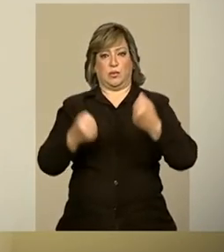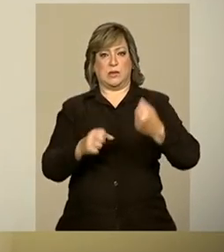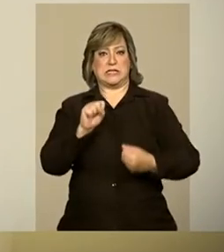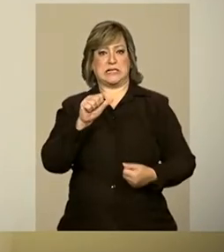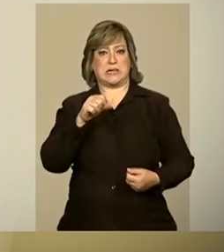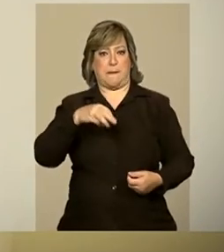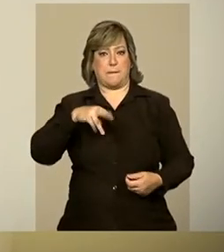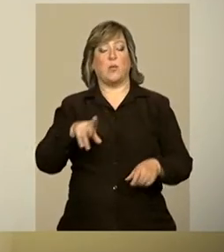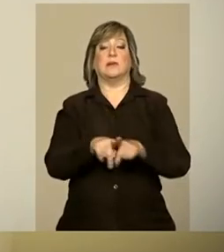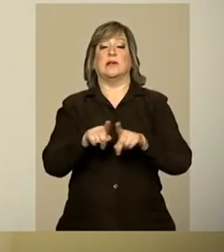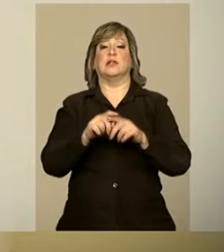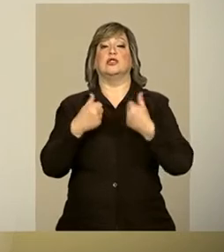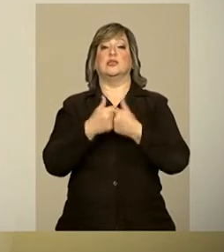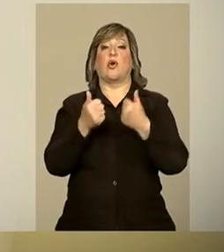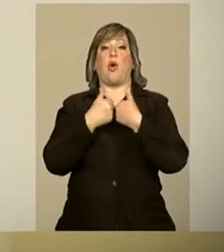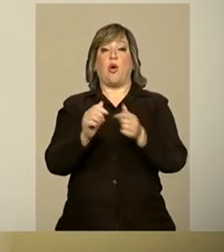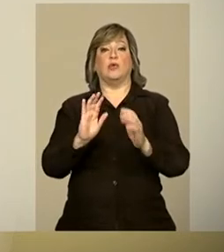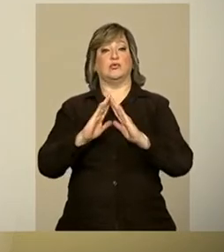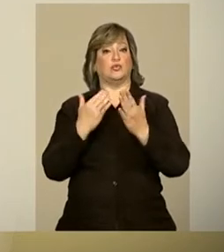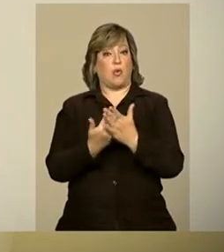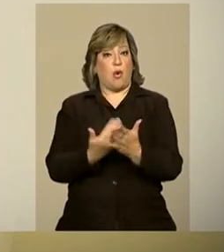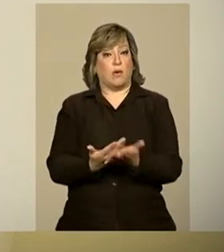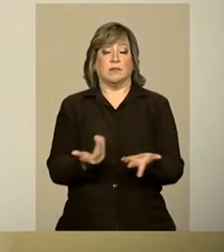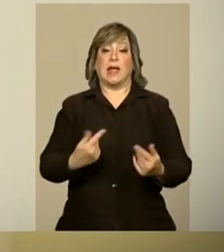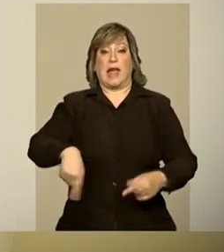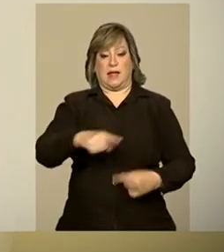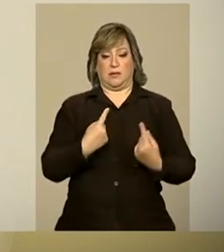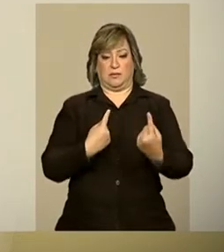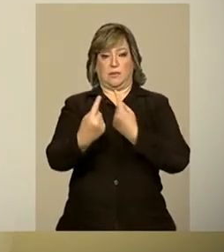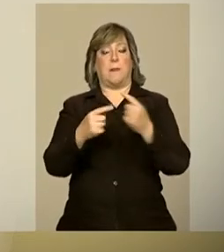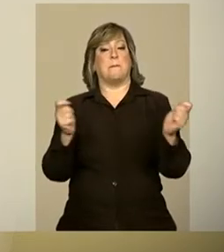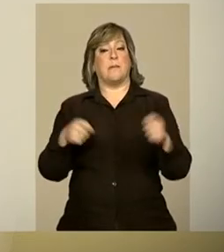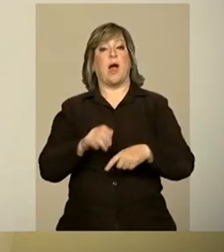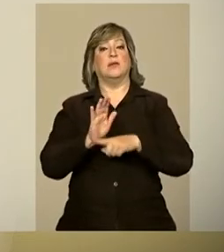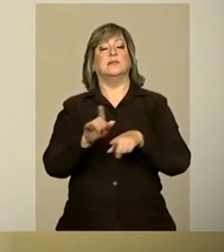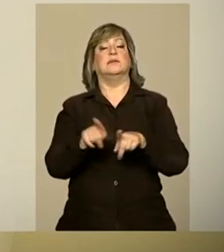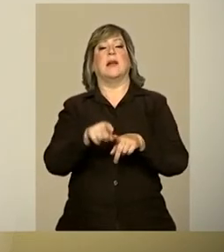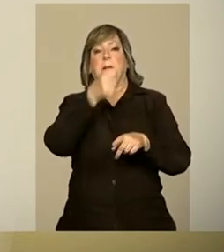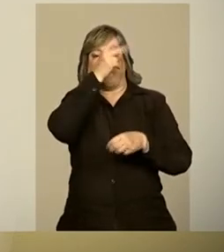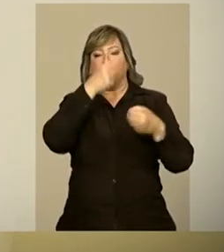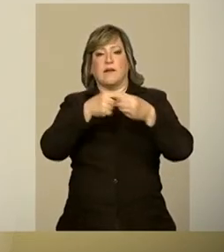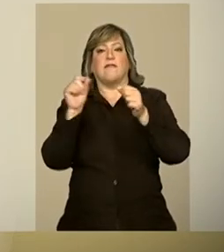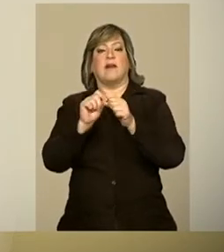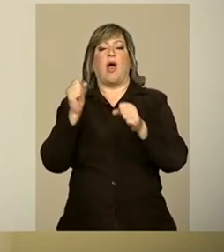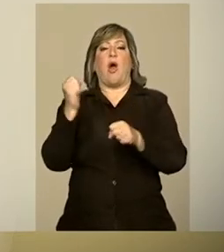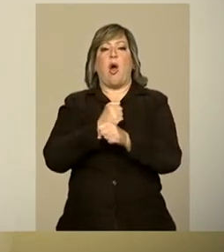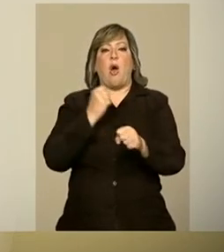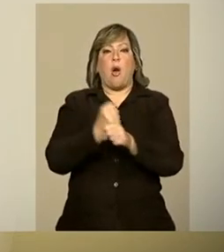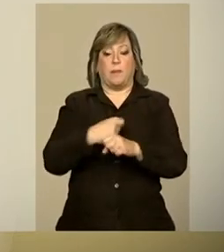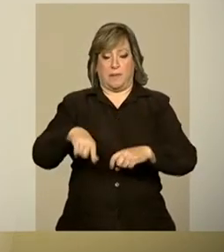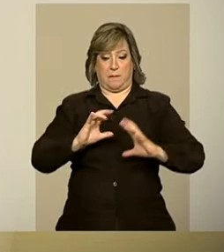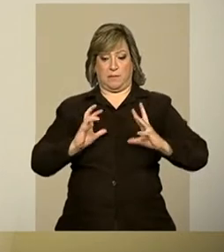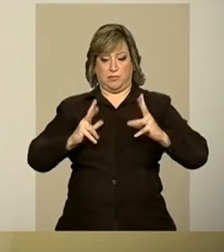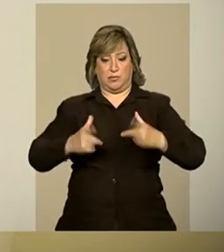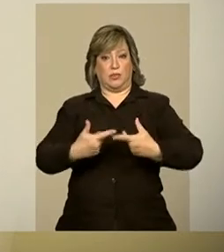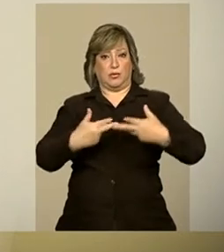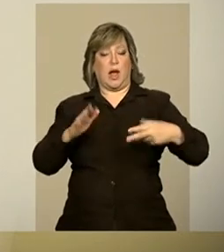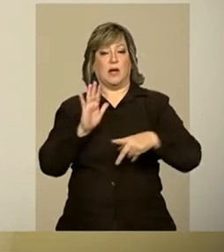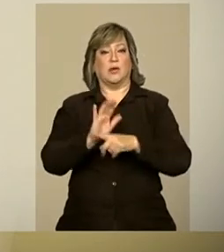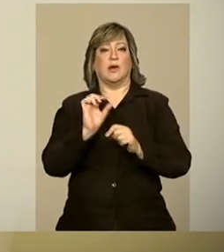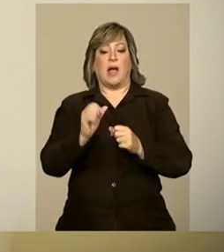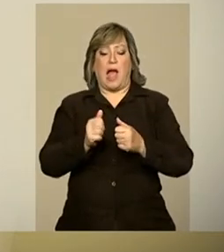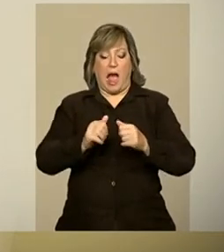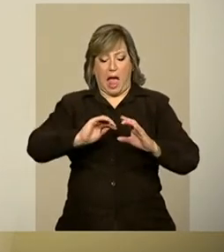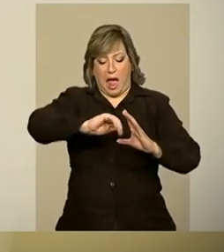escolares. Elas também permitem que os prefeitos possam fazer pequenas obras de saneamento, como a abertura